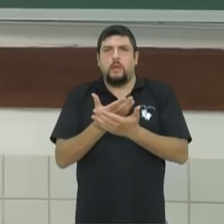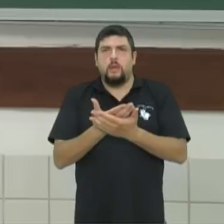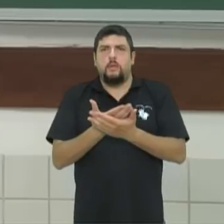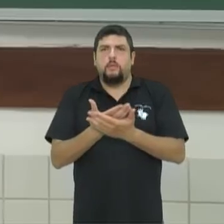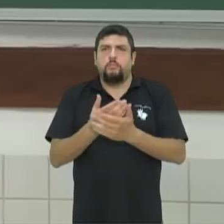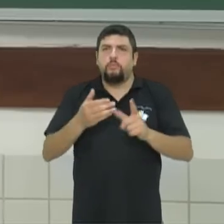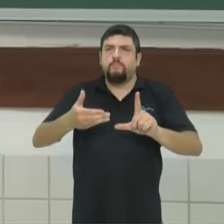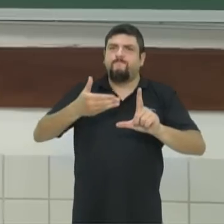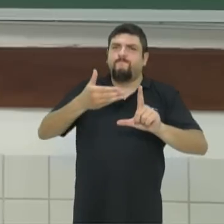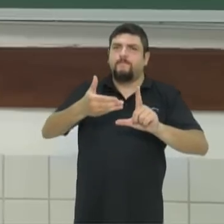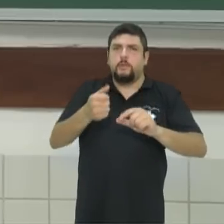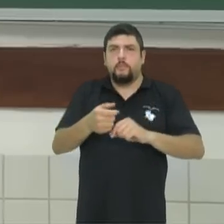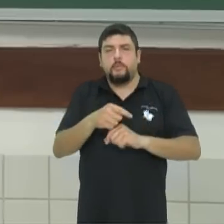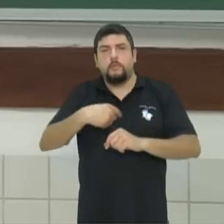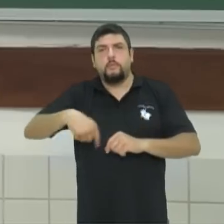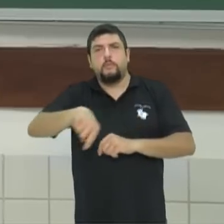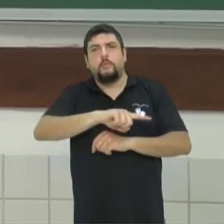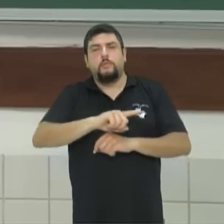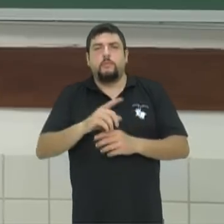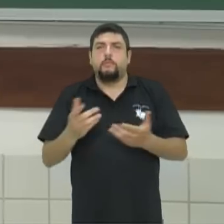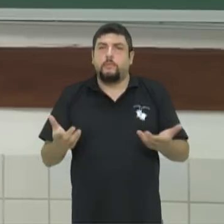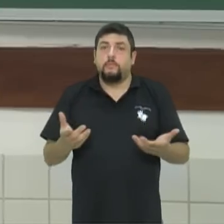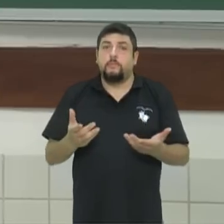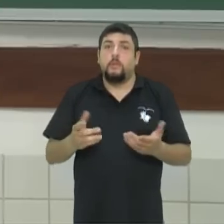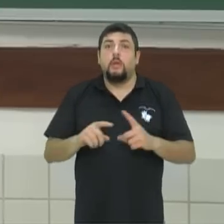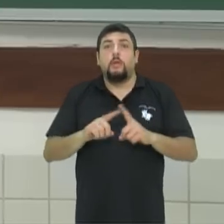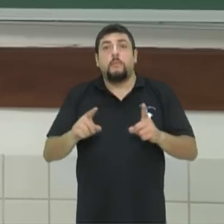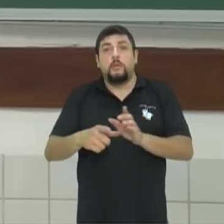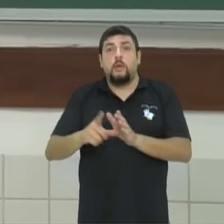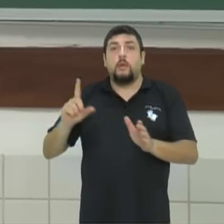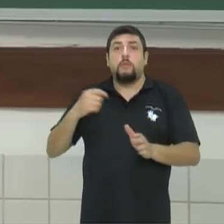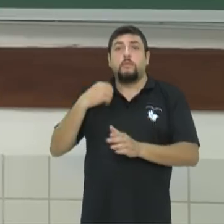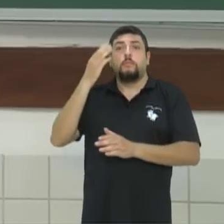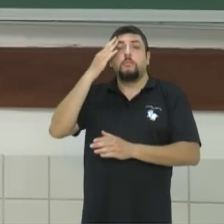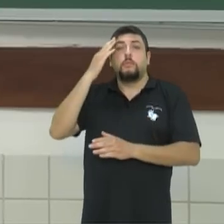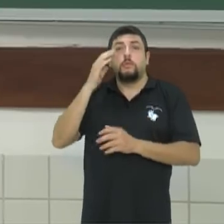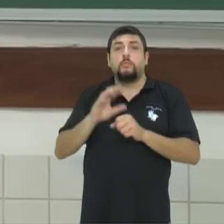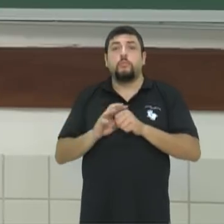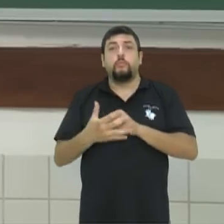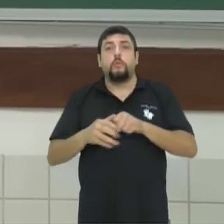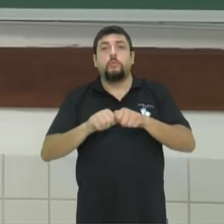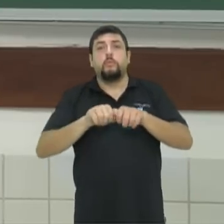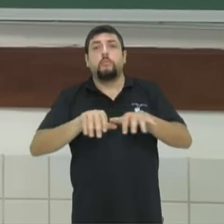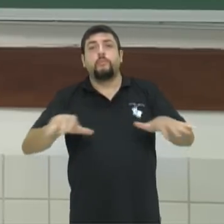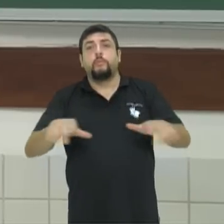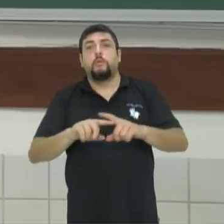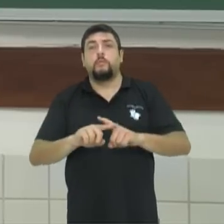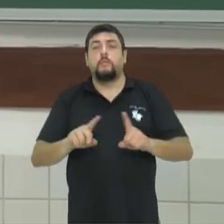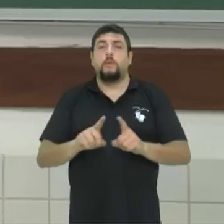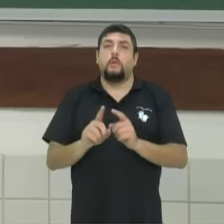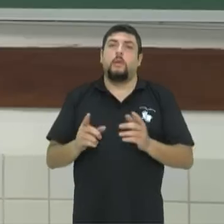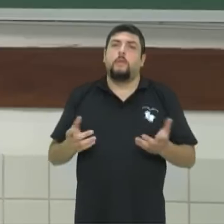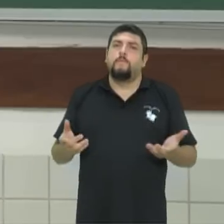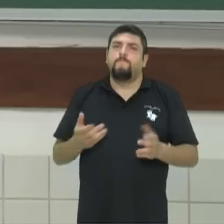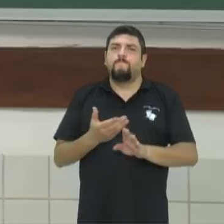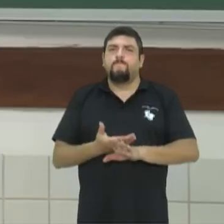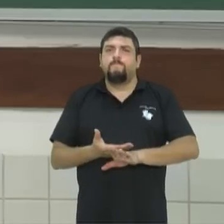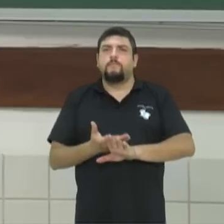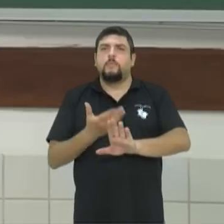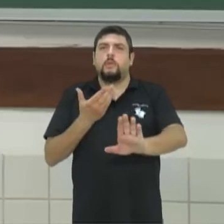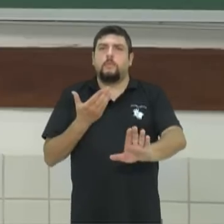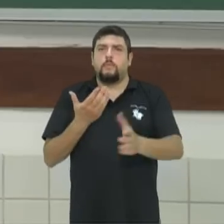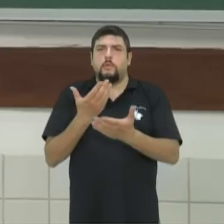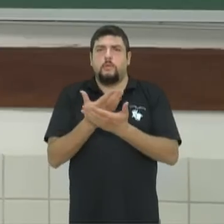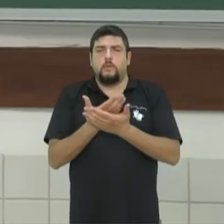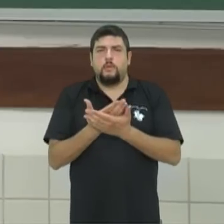essa previsão, né, de que ia acontecer uma pandemia e que nós aí já teríamos que suspender as aulas e começar a aprender, né, a